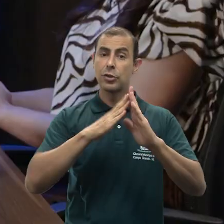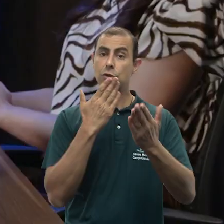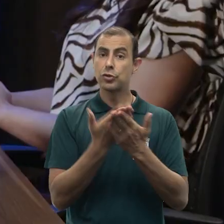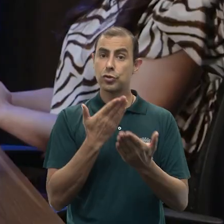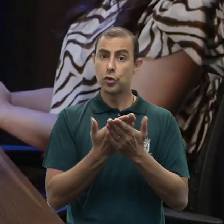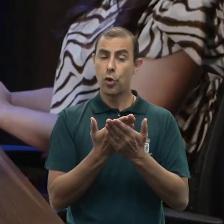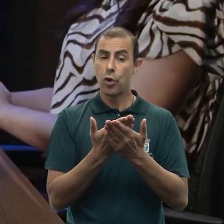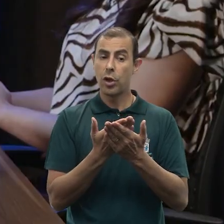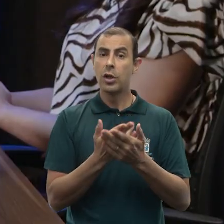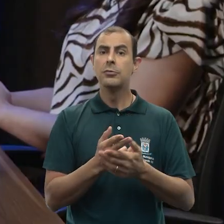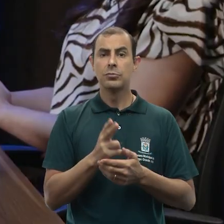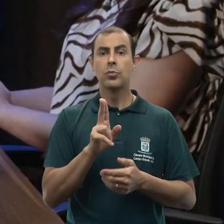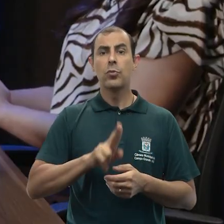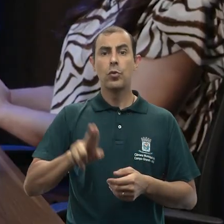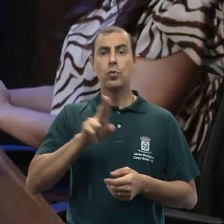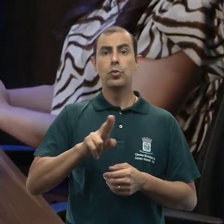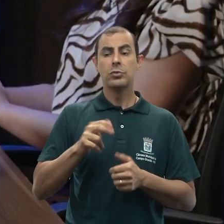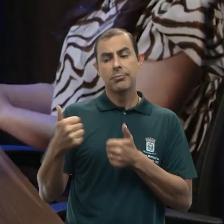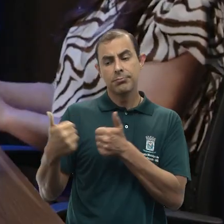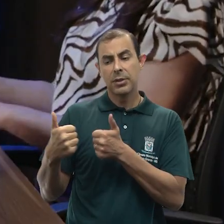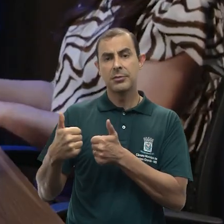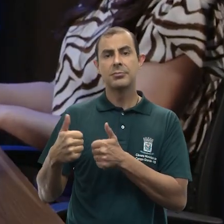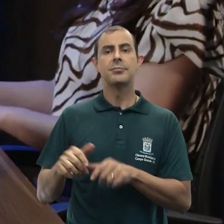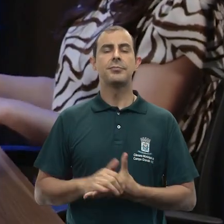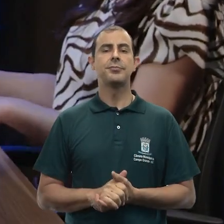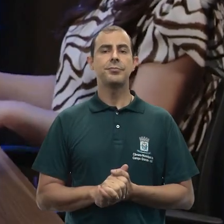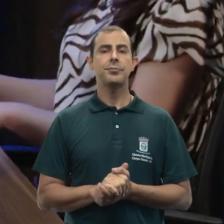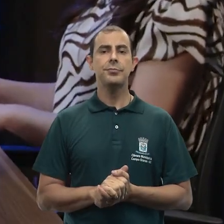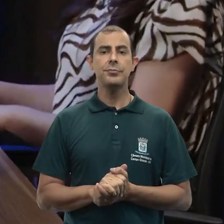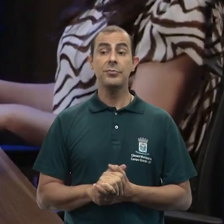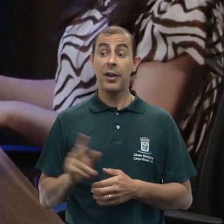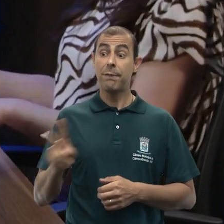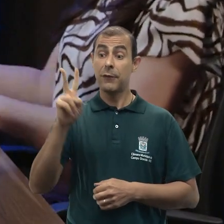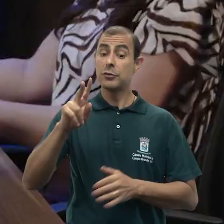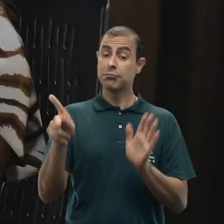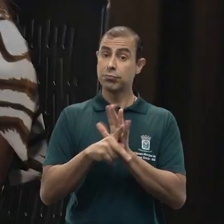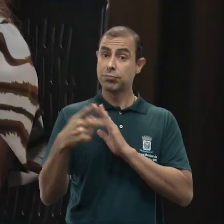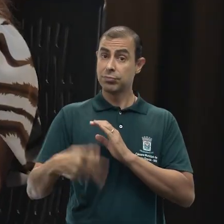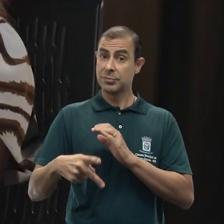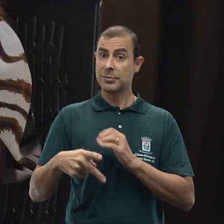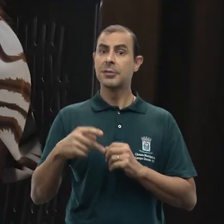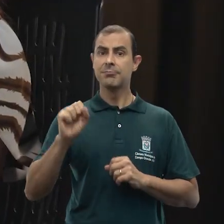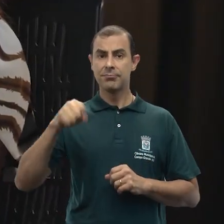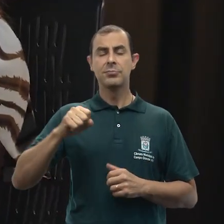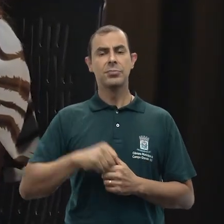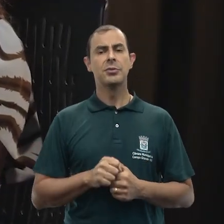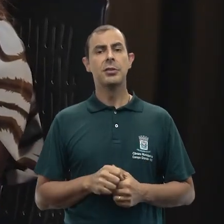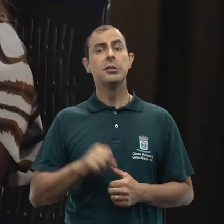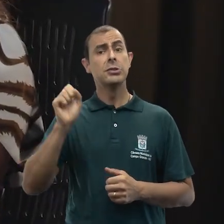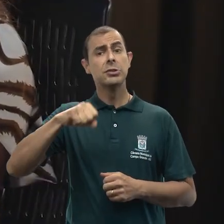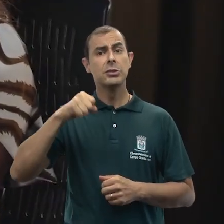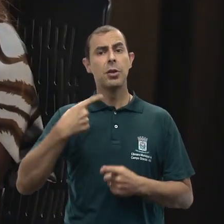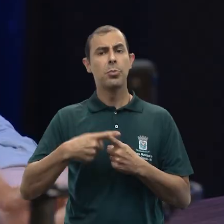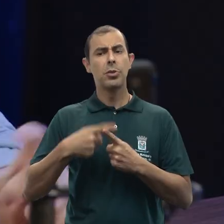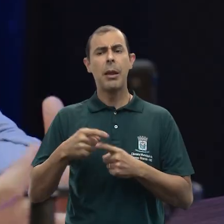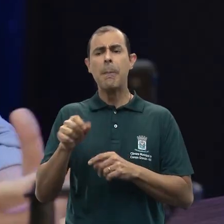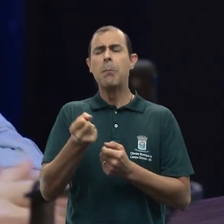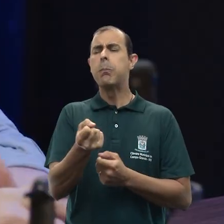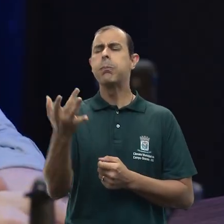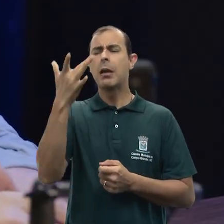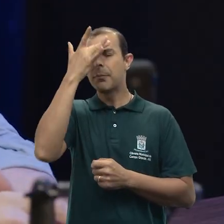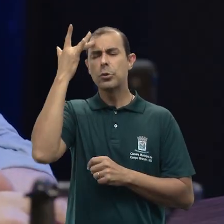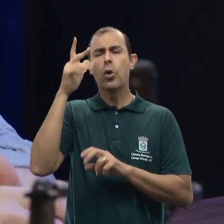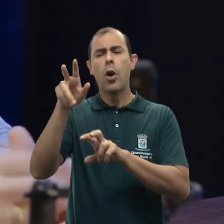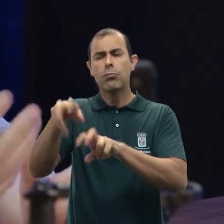das merendas, oferecendo aquilo que a gente tem próximo e não produz. Valorizando o que tem aqui já. Exatamente. Tem muita gente que produz, mas